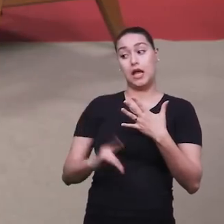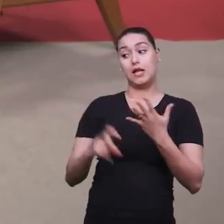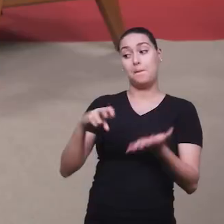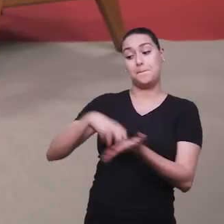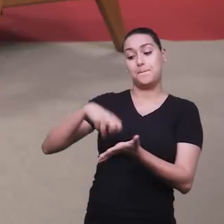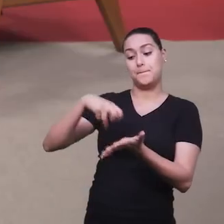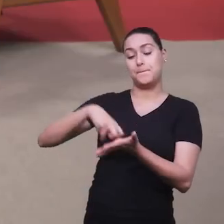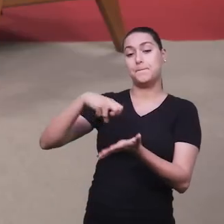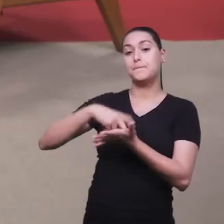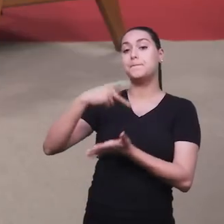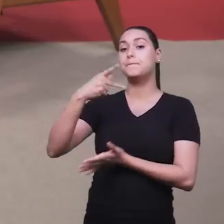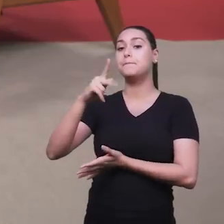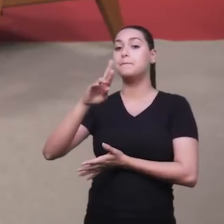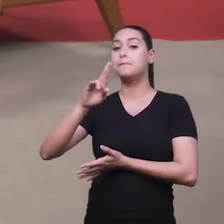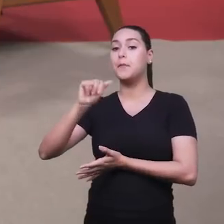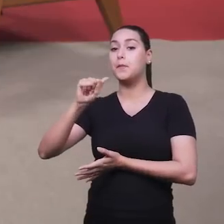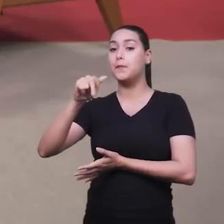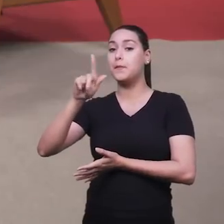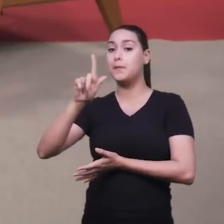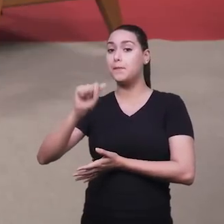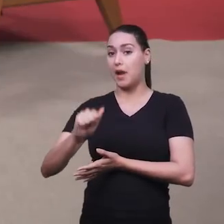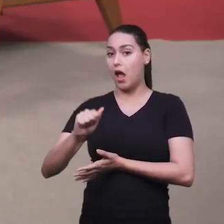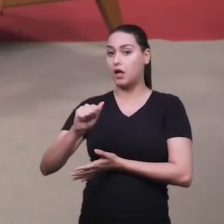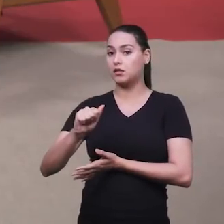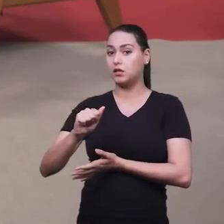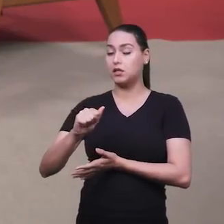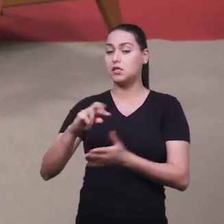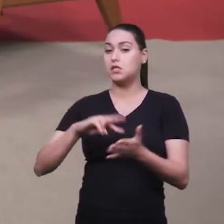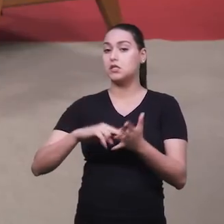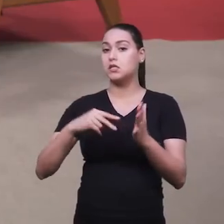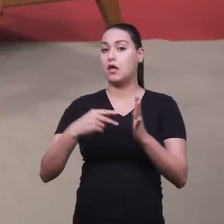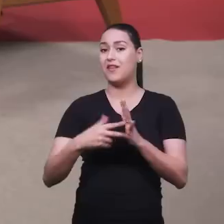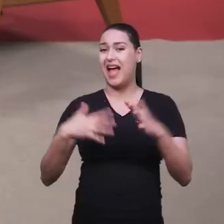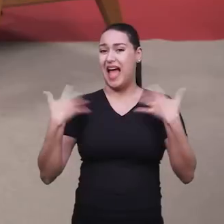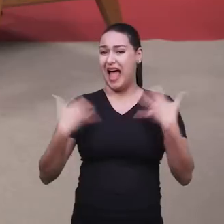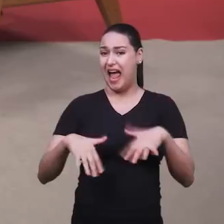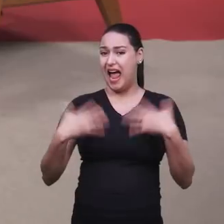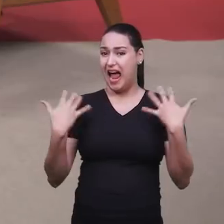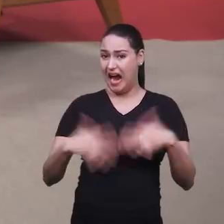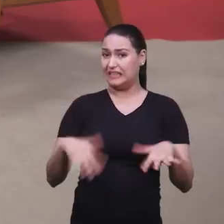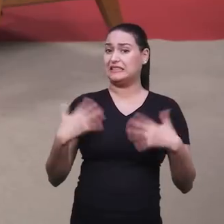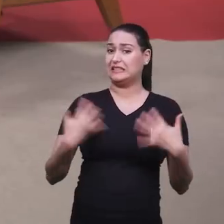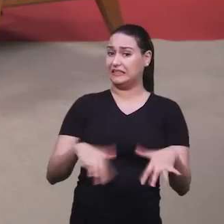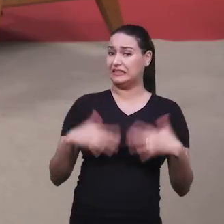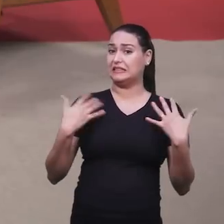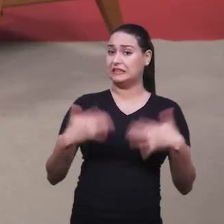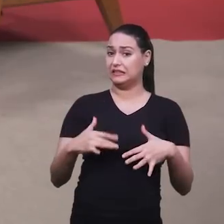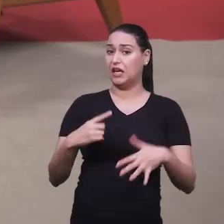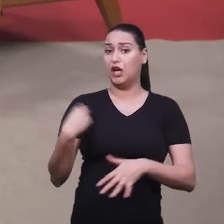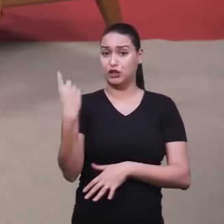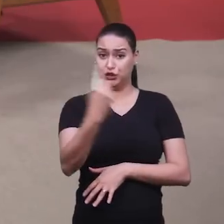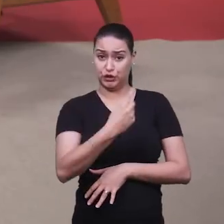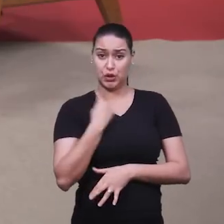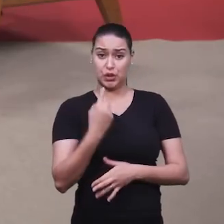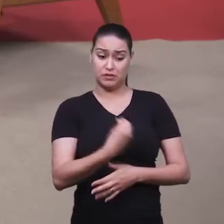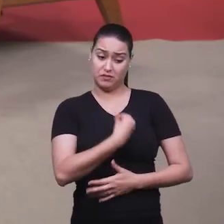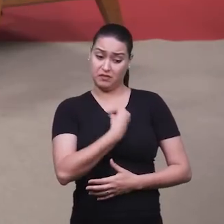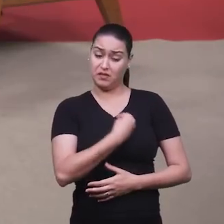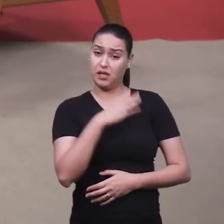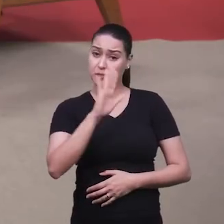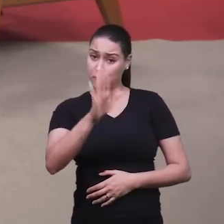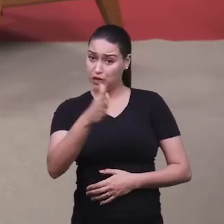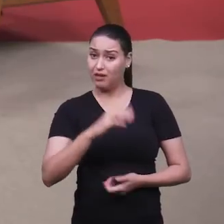a palavra praga, no original, no hebraico, é calamidades, sabia? Amém? Que é o que a gente vive